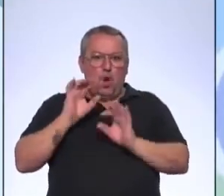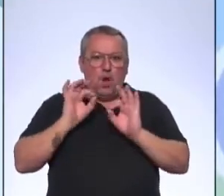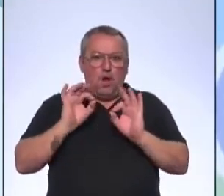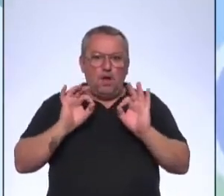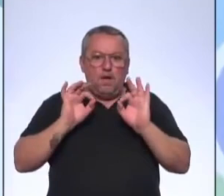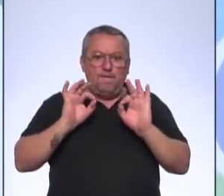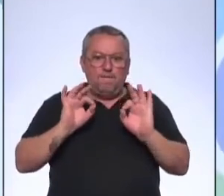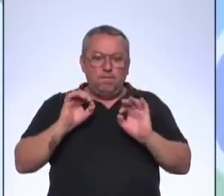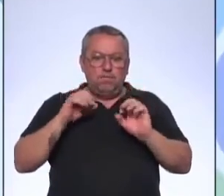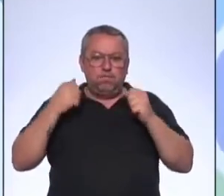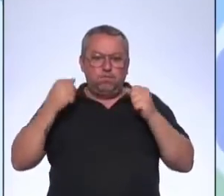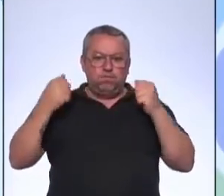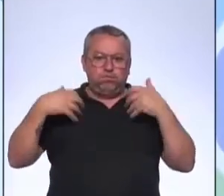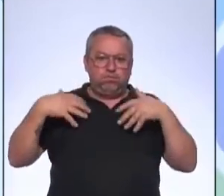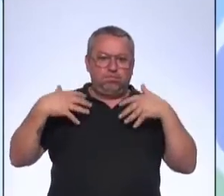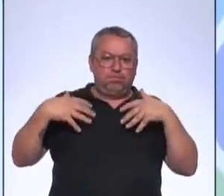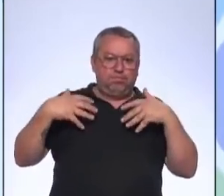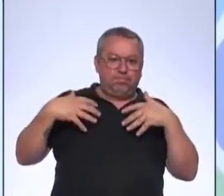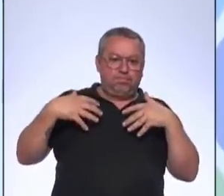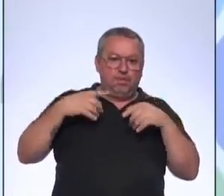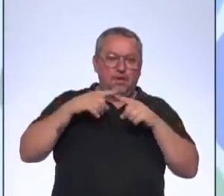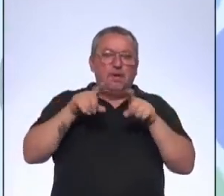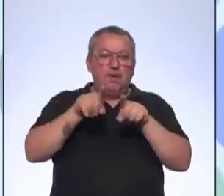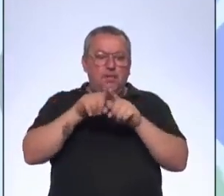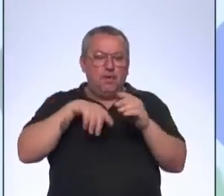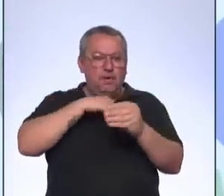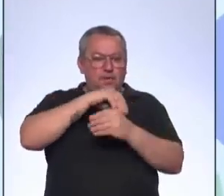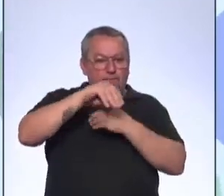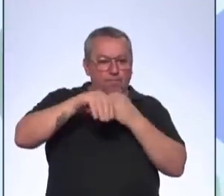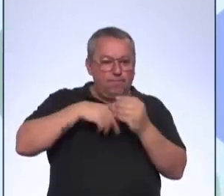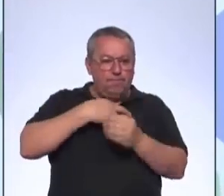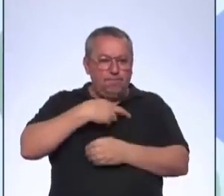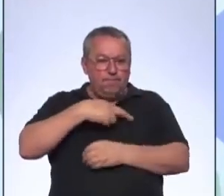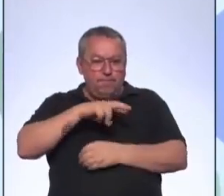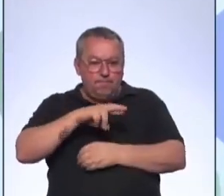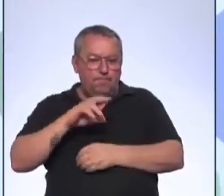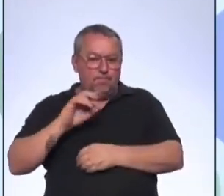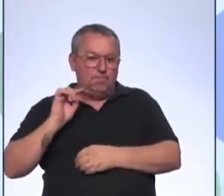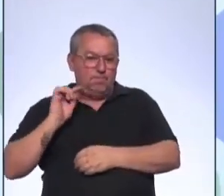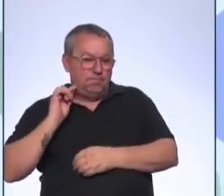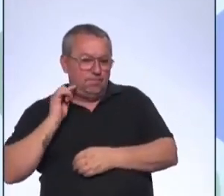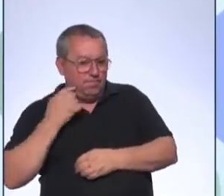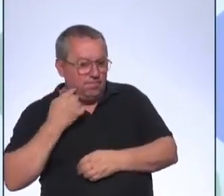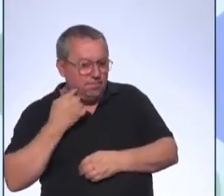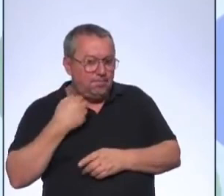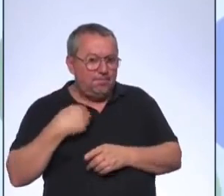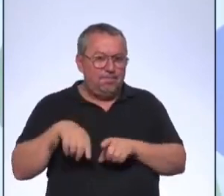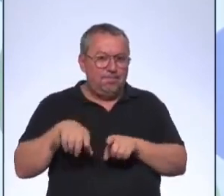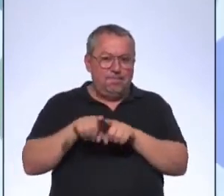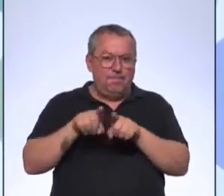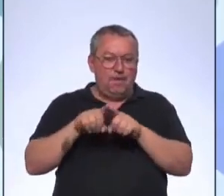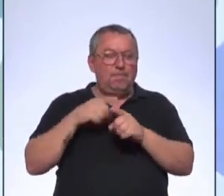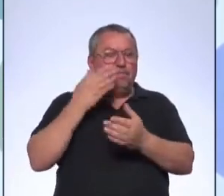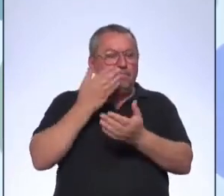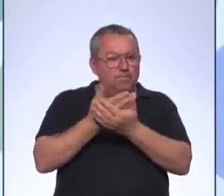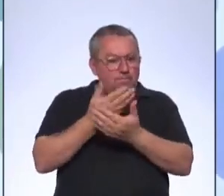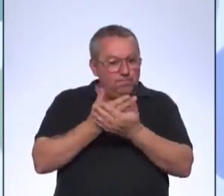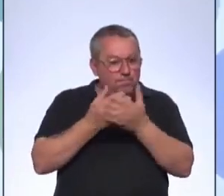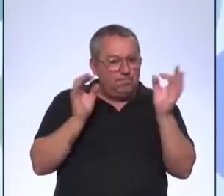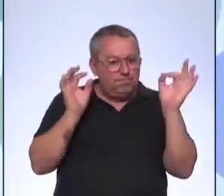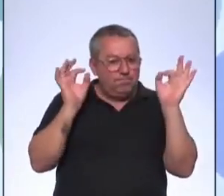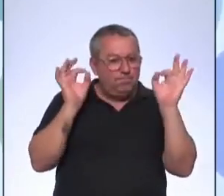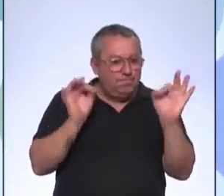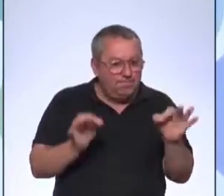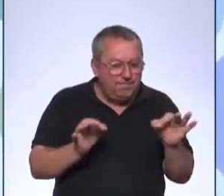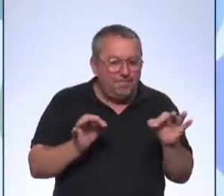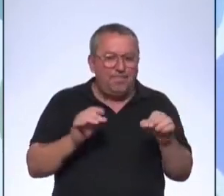horripilantes, aspectos que envolvem o sagrado, que envolvem o profano. Então, nossos estudantes estão corretos. Essas